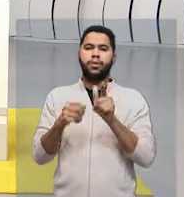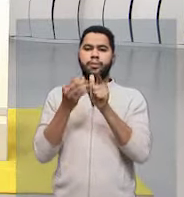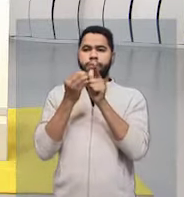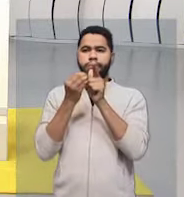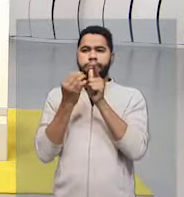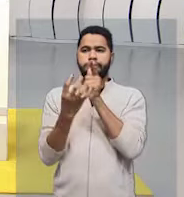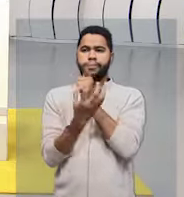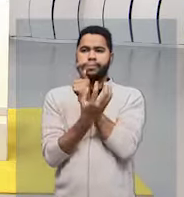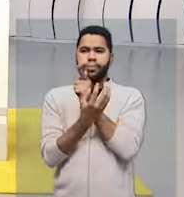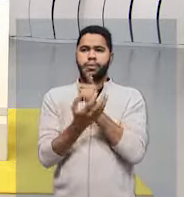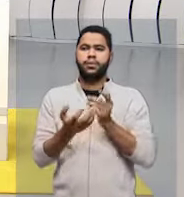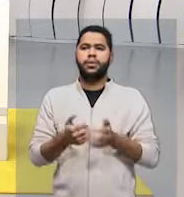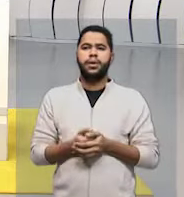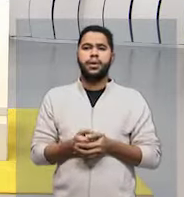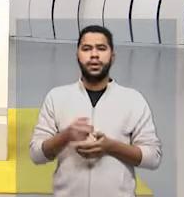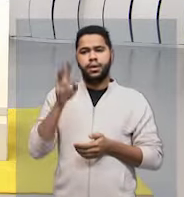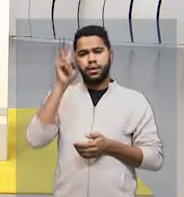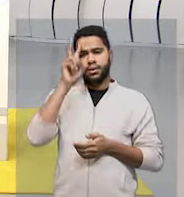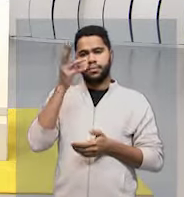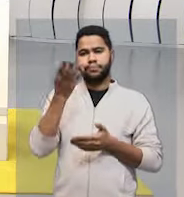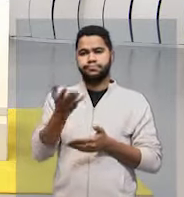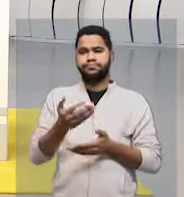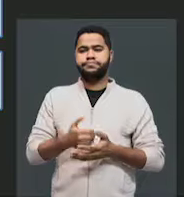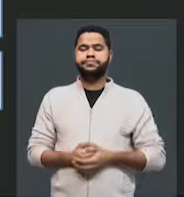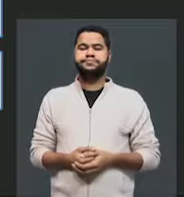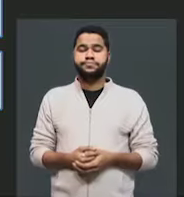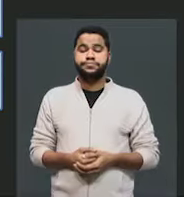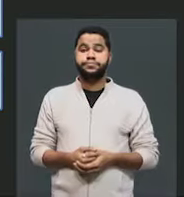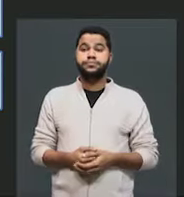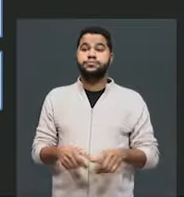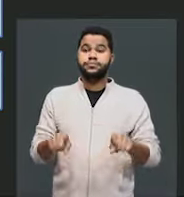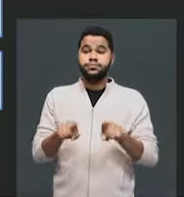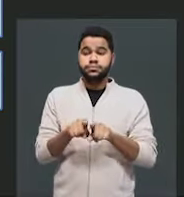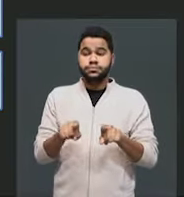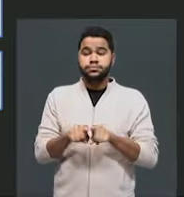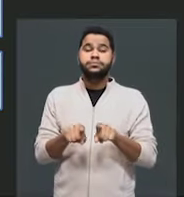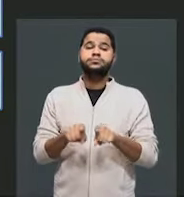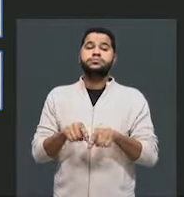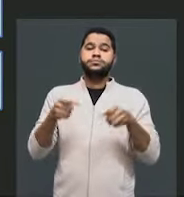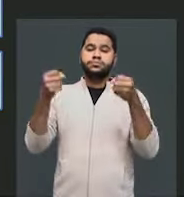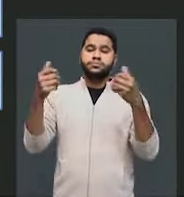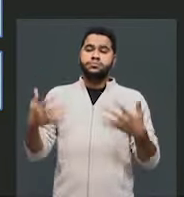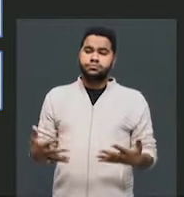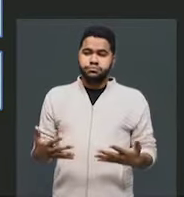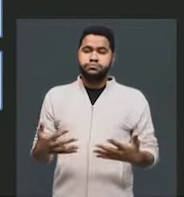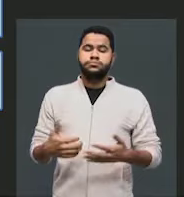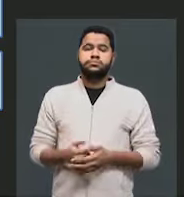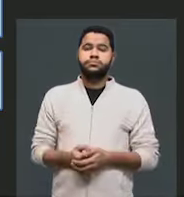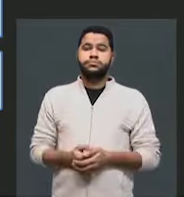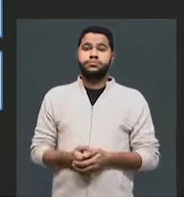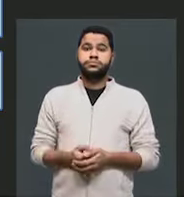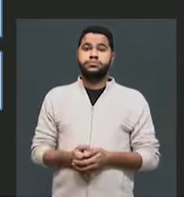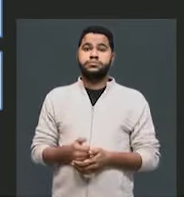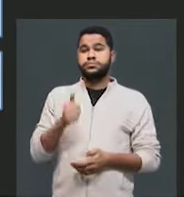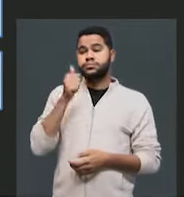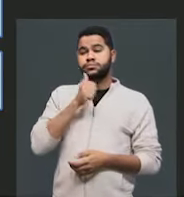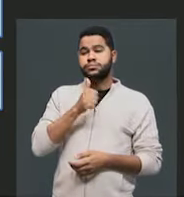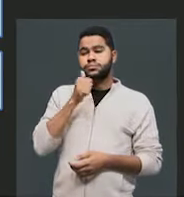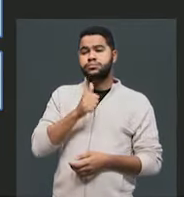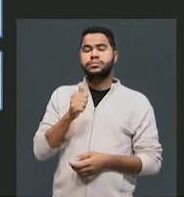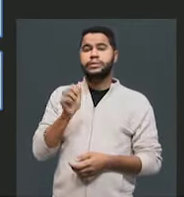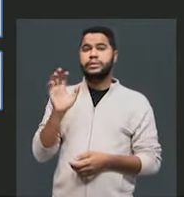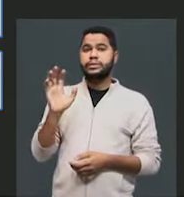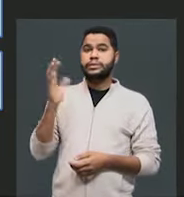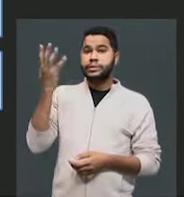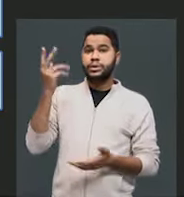só para lembrar vocês, tá? Da mesma forma que eu falei com vocês que no feminino tem eventos